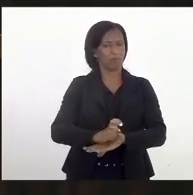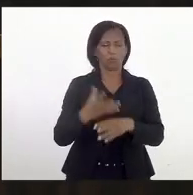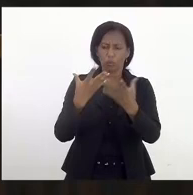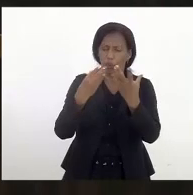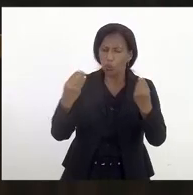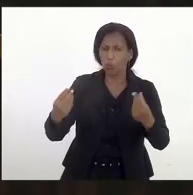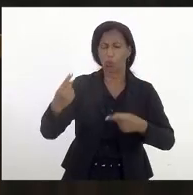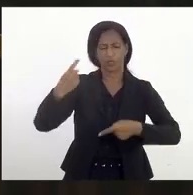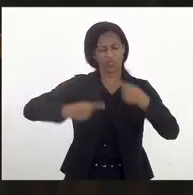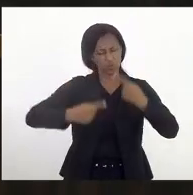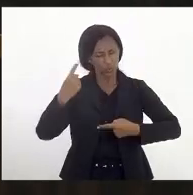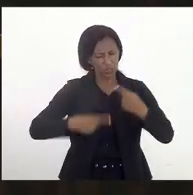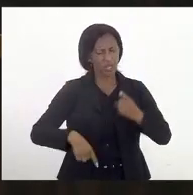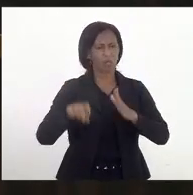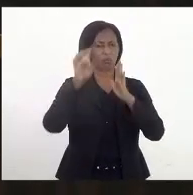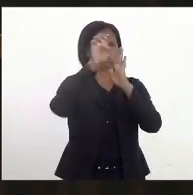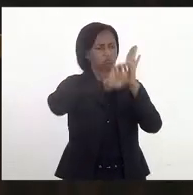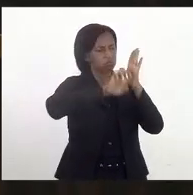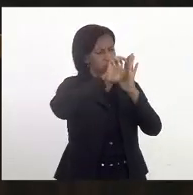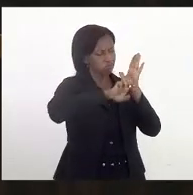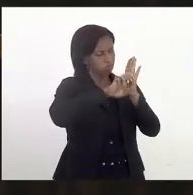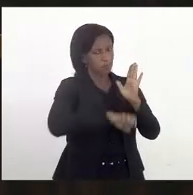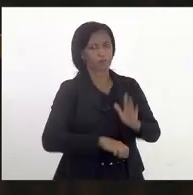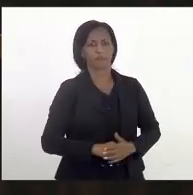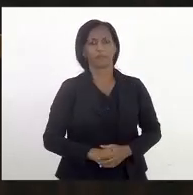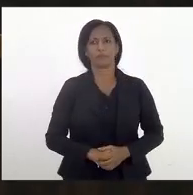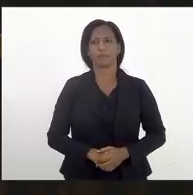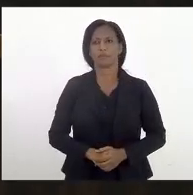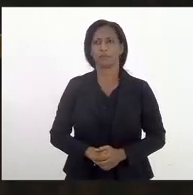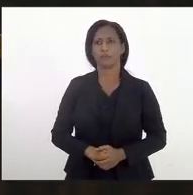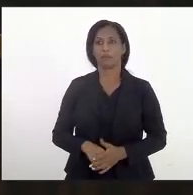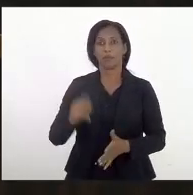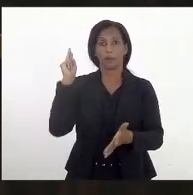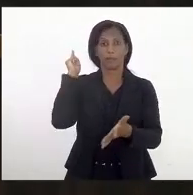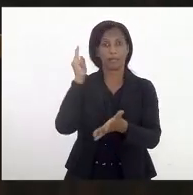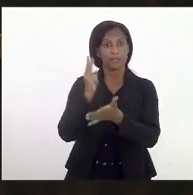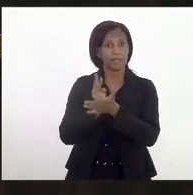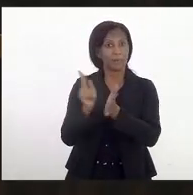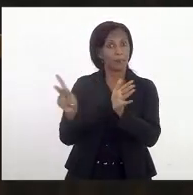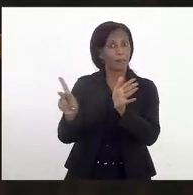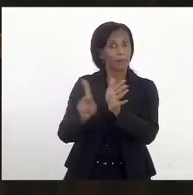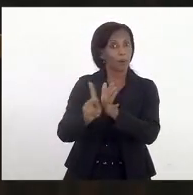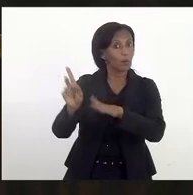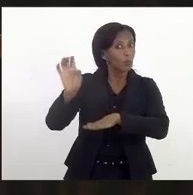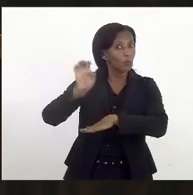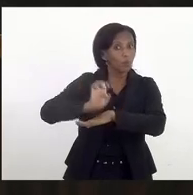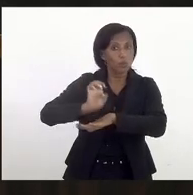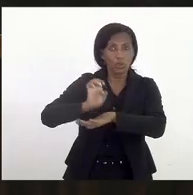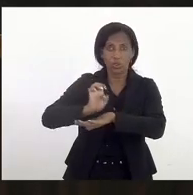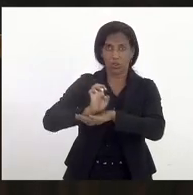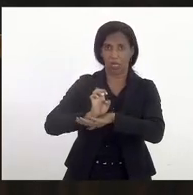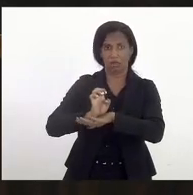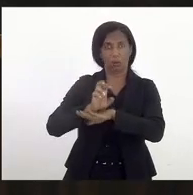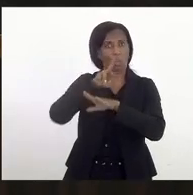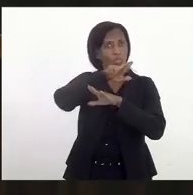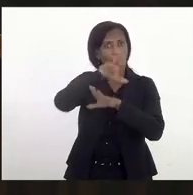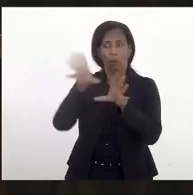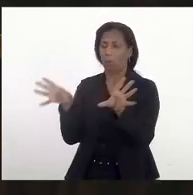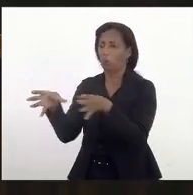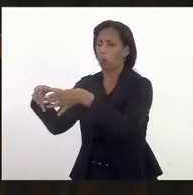muita discussão com emendas né mas sempre foi o estado a gente aqui não tá a pressão de grupos